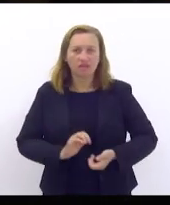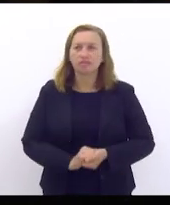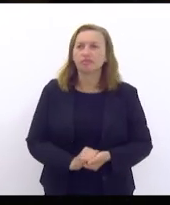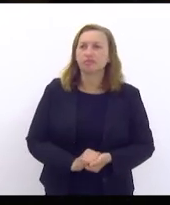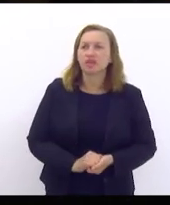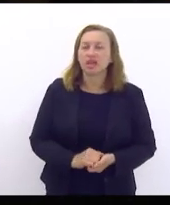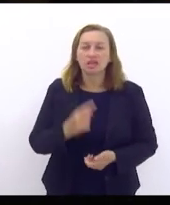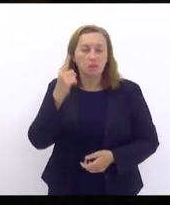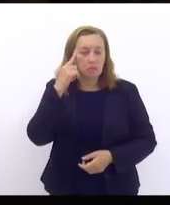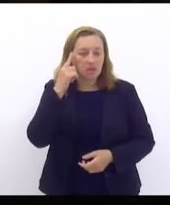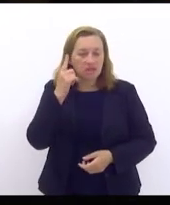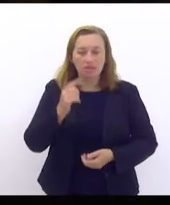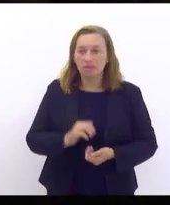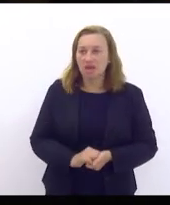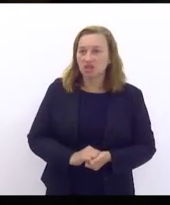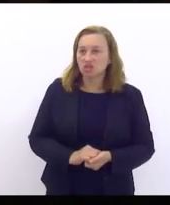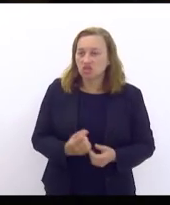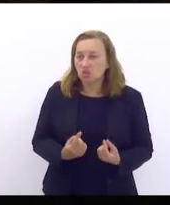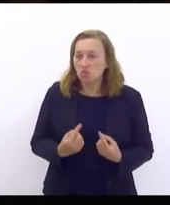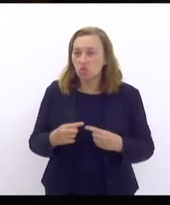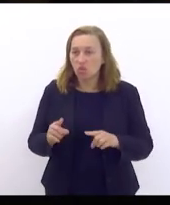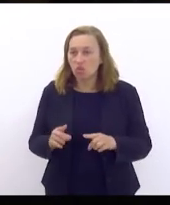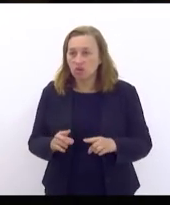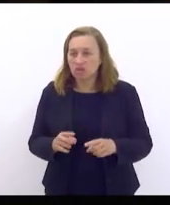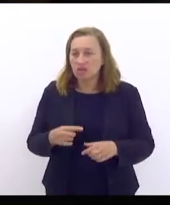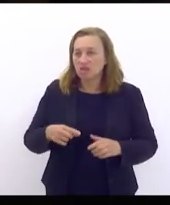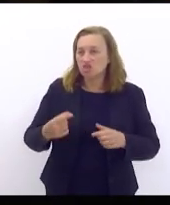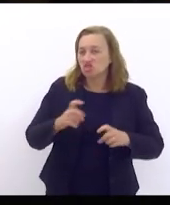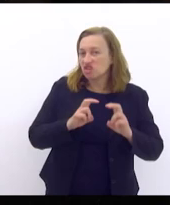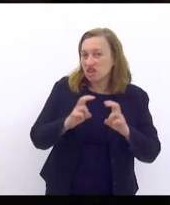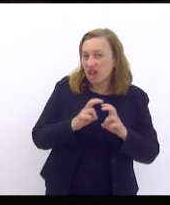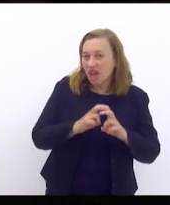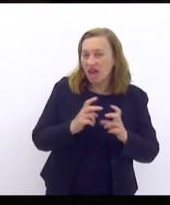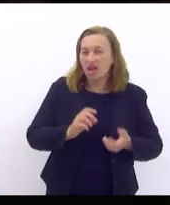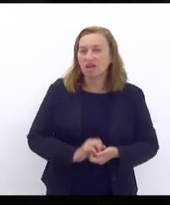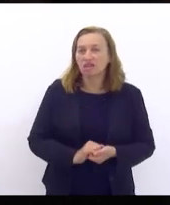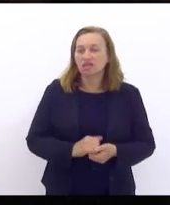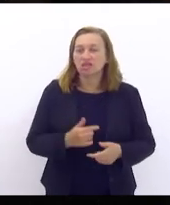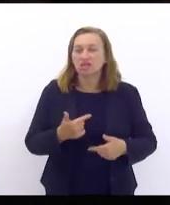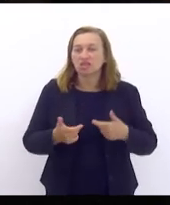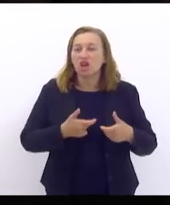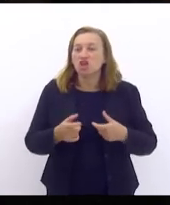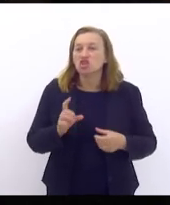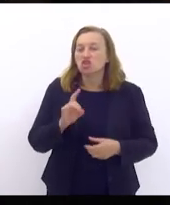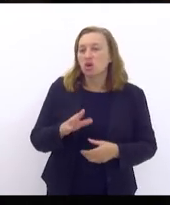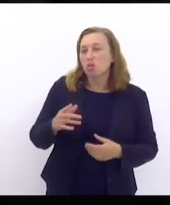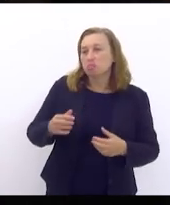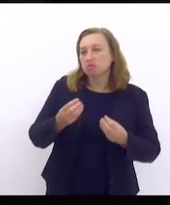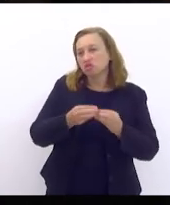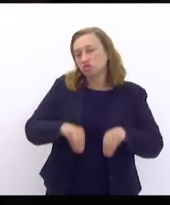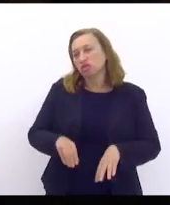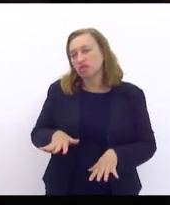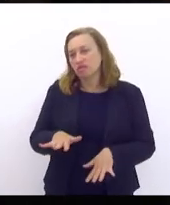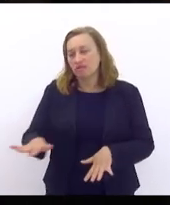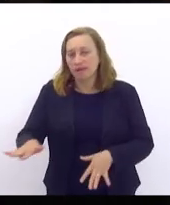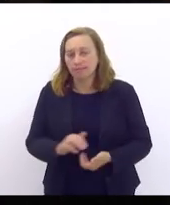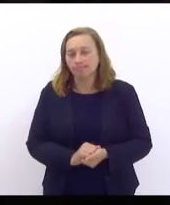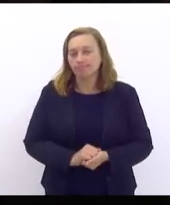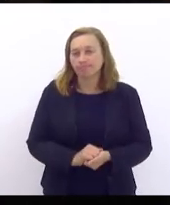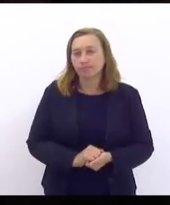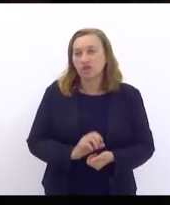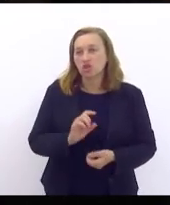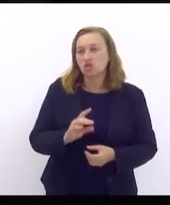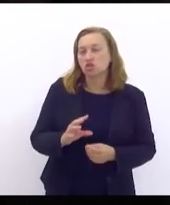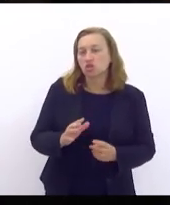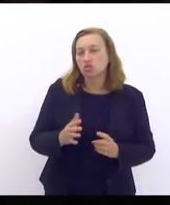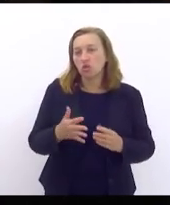Essa lógica falida de confronto, de guerra, só prejudica as favelas e as periferias. Só